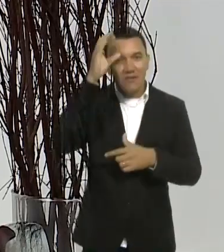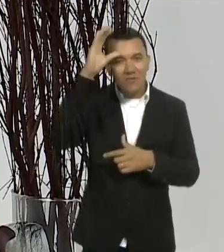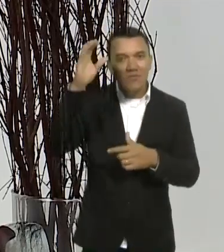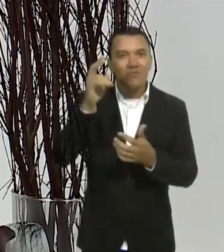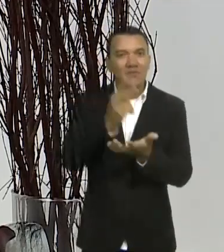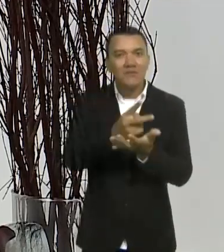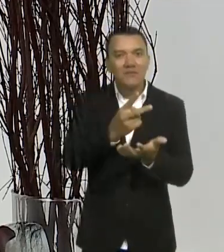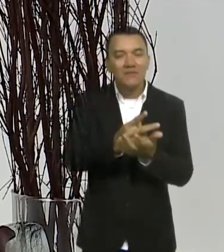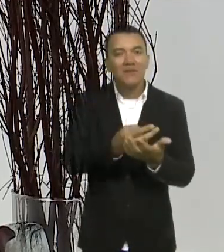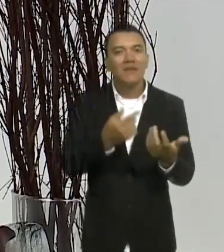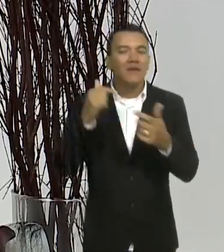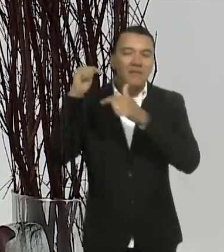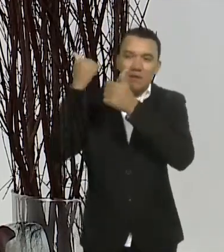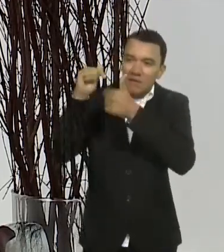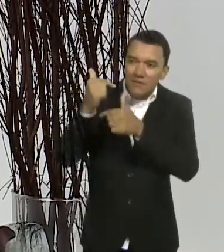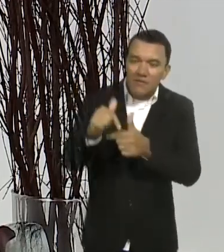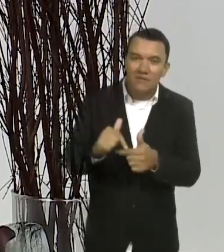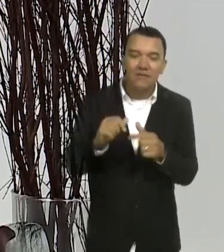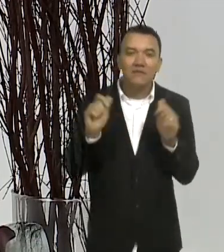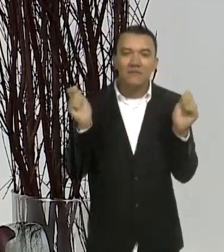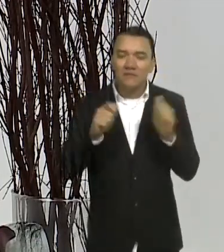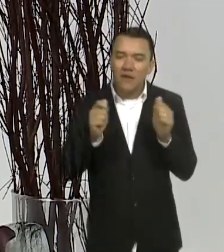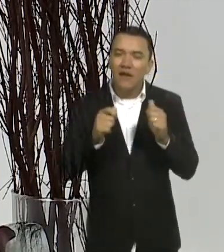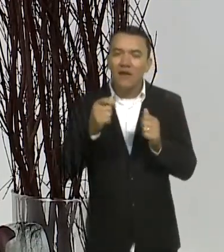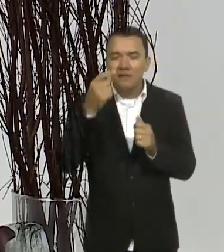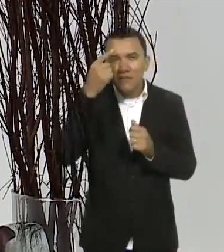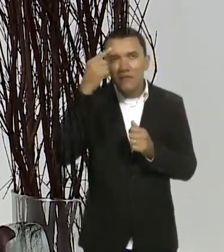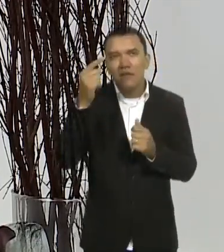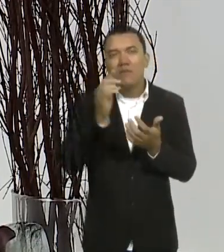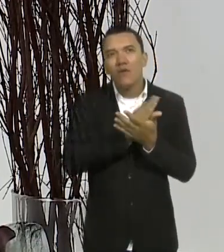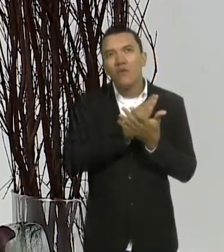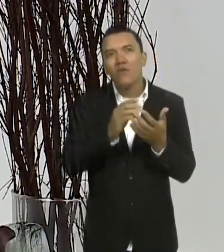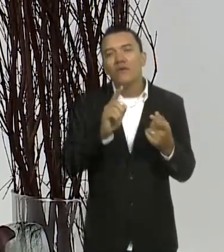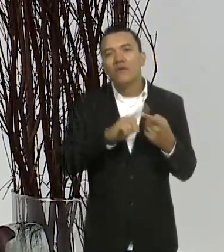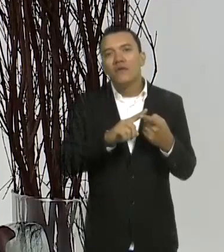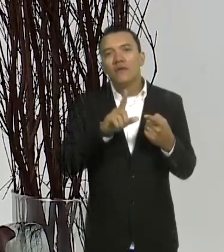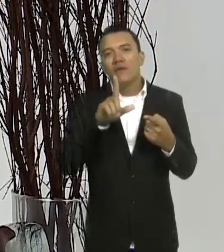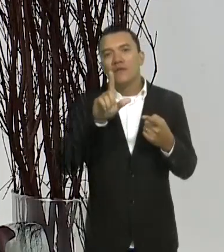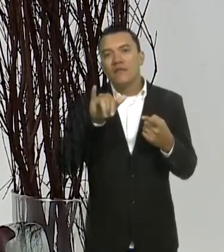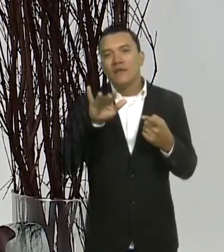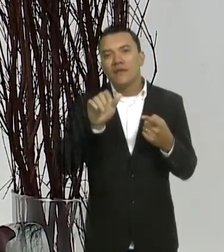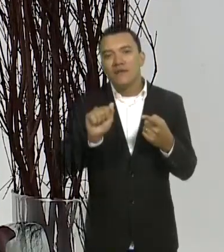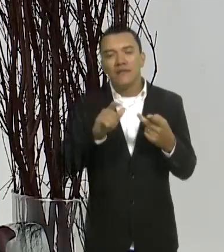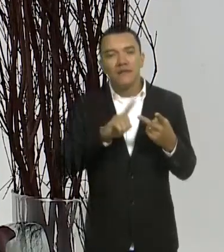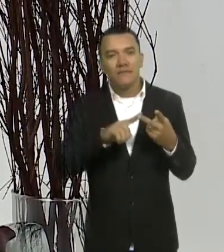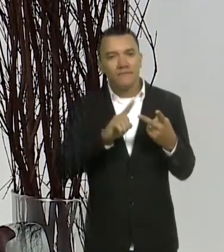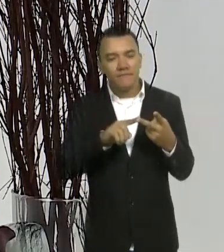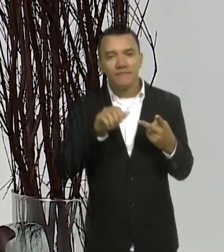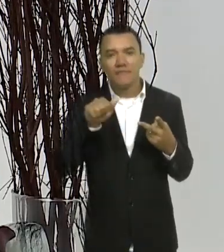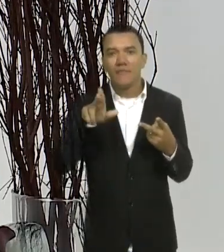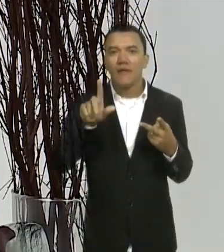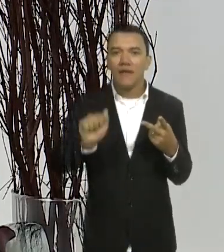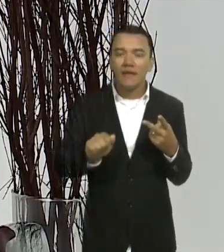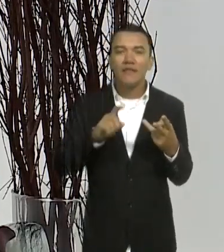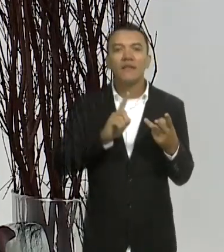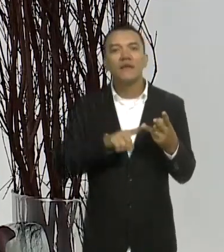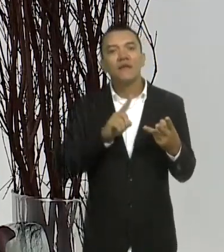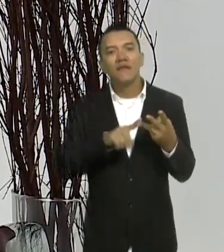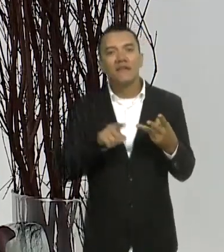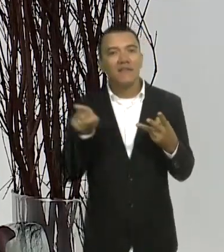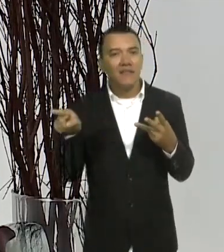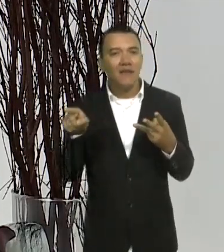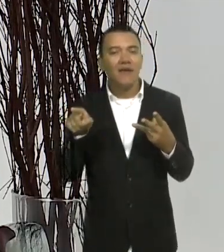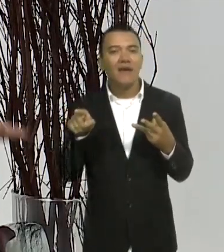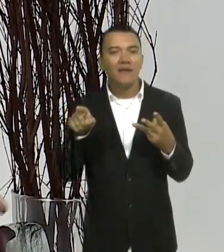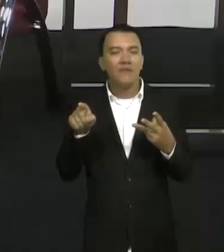maranhense, a tradição. Eu posso citar algumas: a Leila, Naiva, a Nadir, do Boi da Floresta, tem